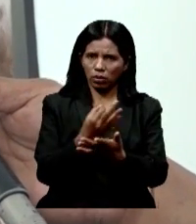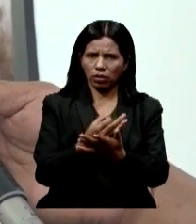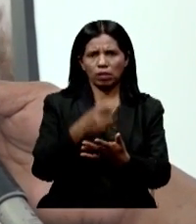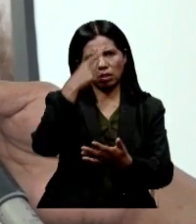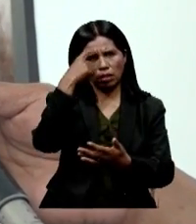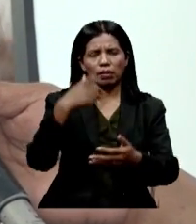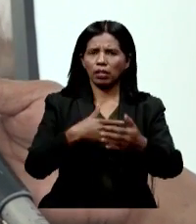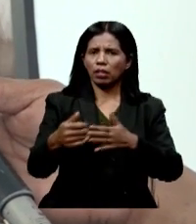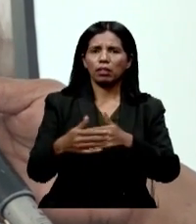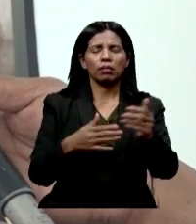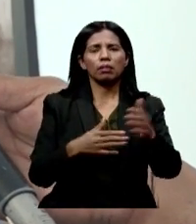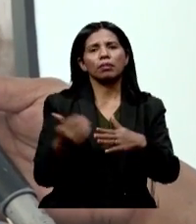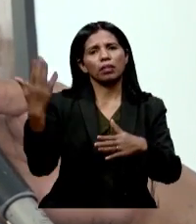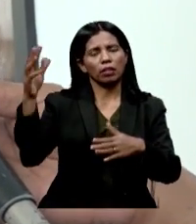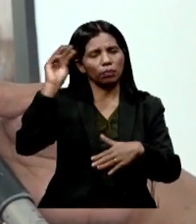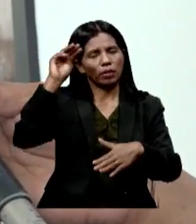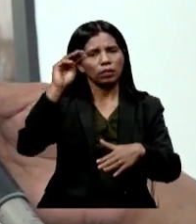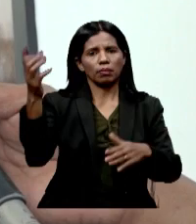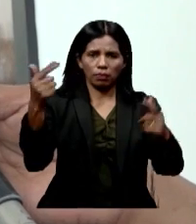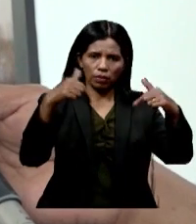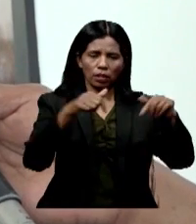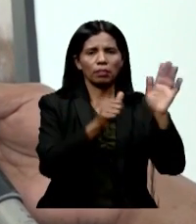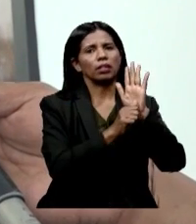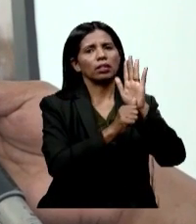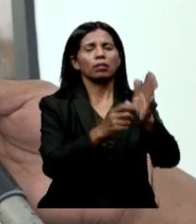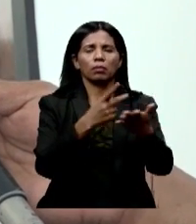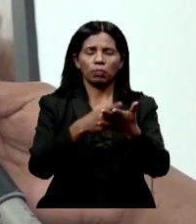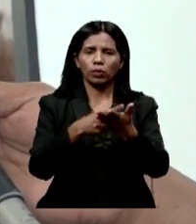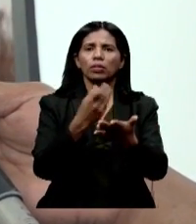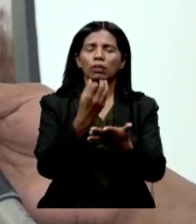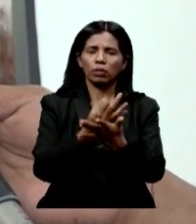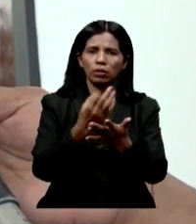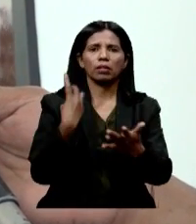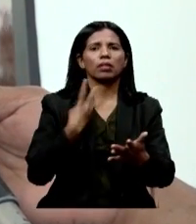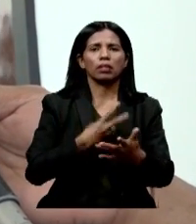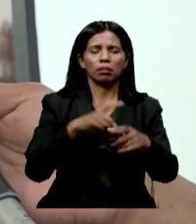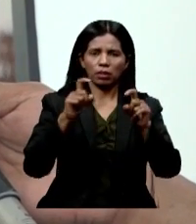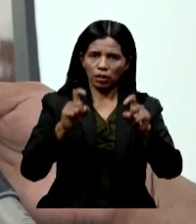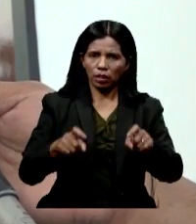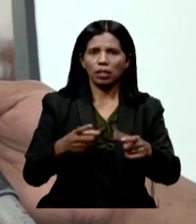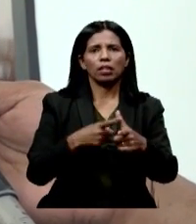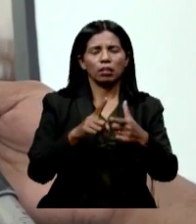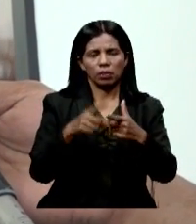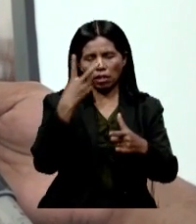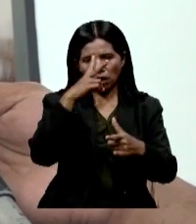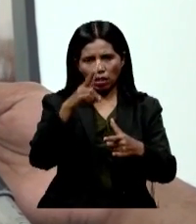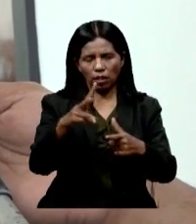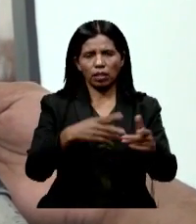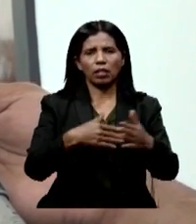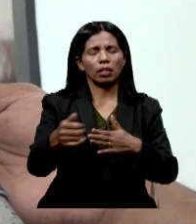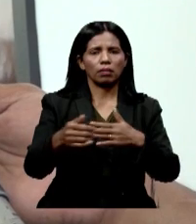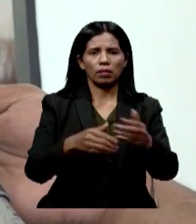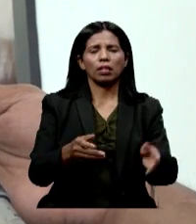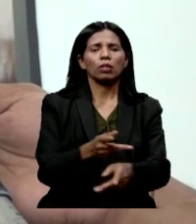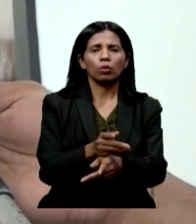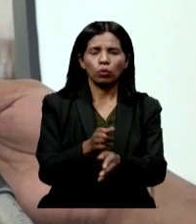a linha Ministério de Sira mais apresentar a proposta de orçamento, mas estamos tem que aí depois balão da la Roma halo pedido a